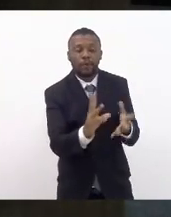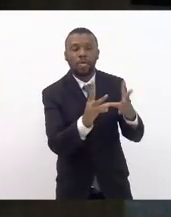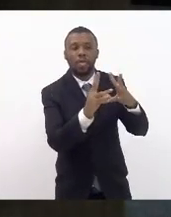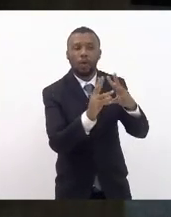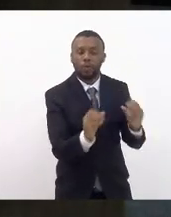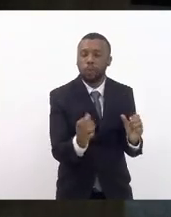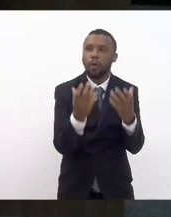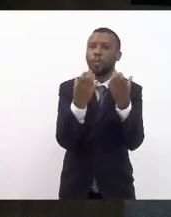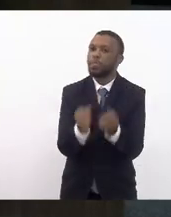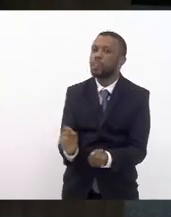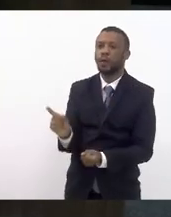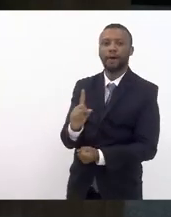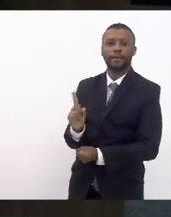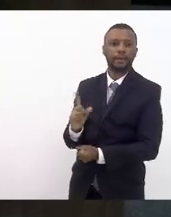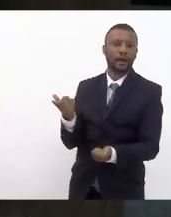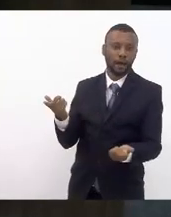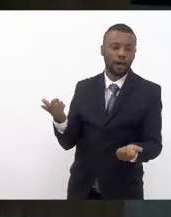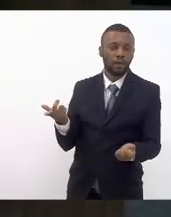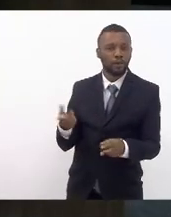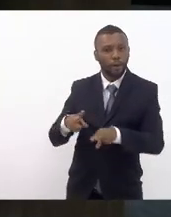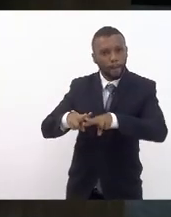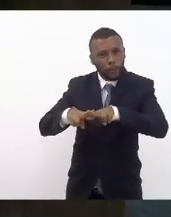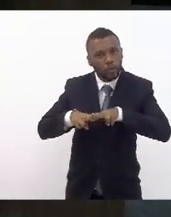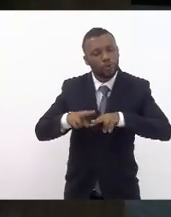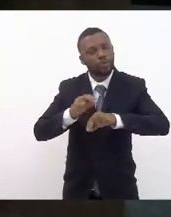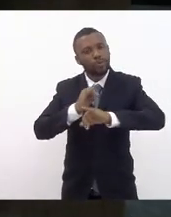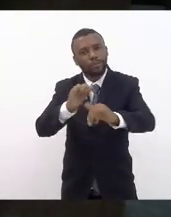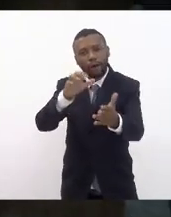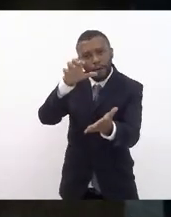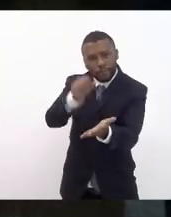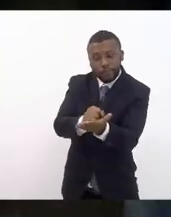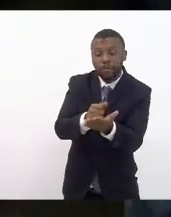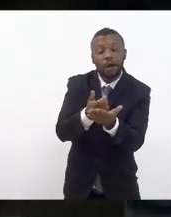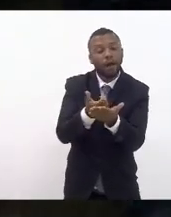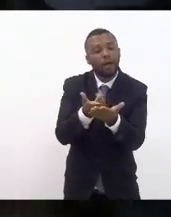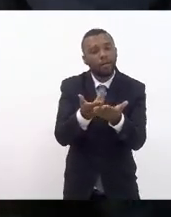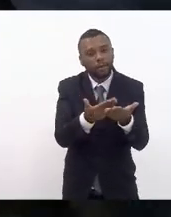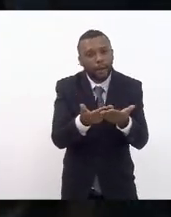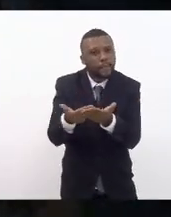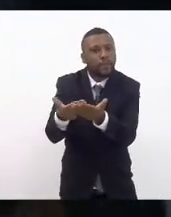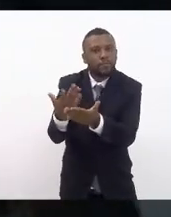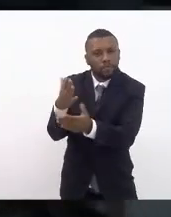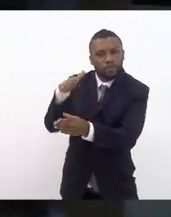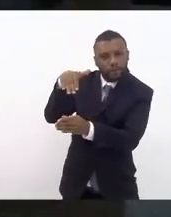universidade. Por isso estou encaminhando o voto, senhora presidente,